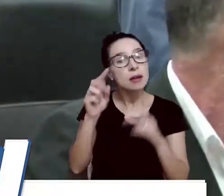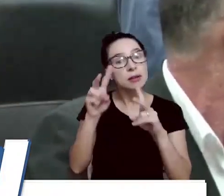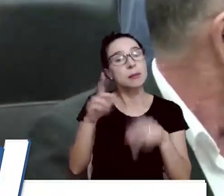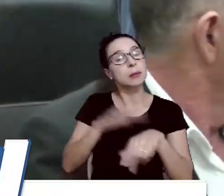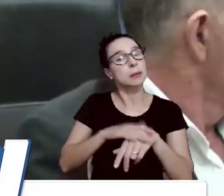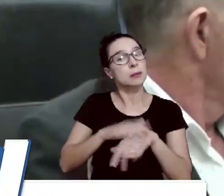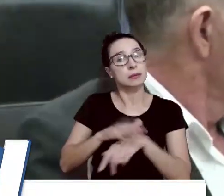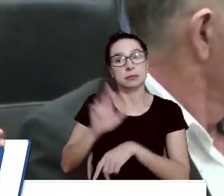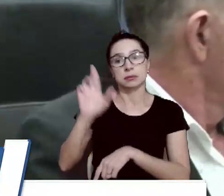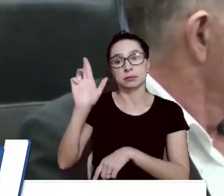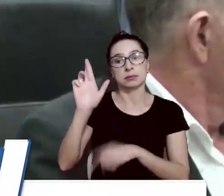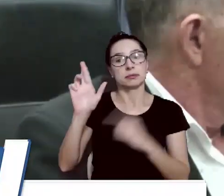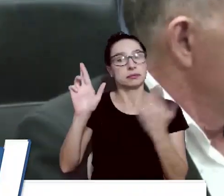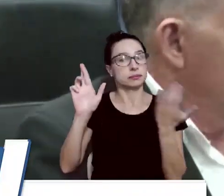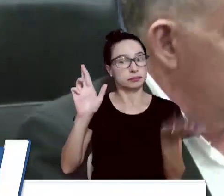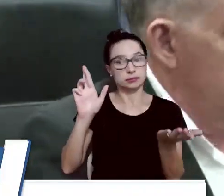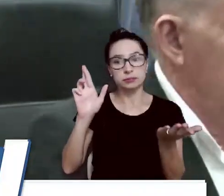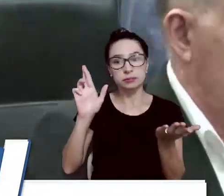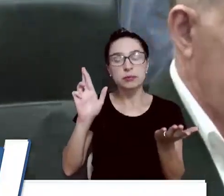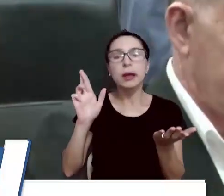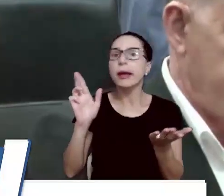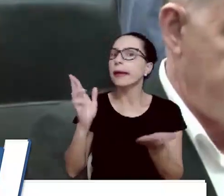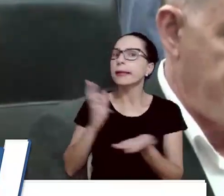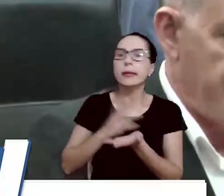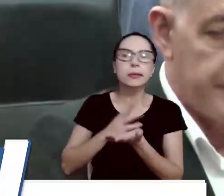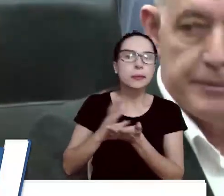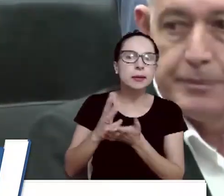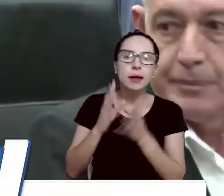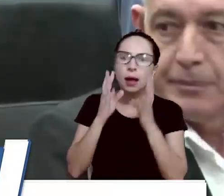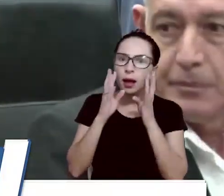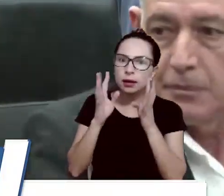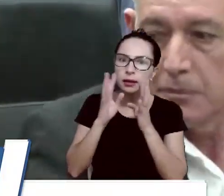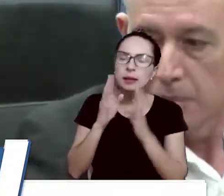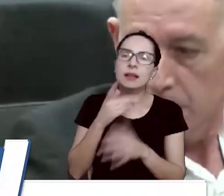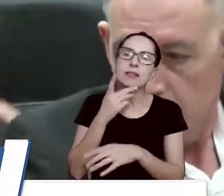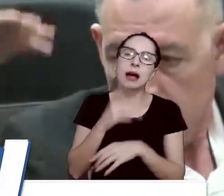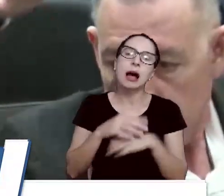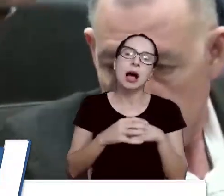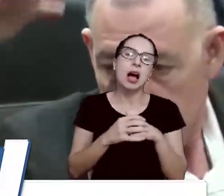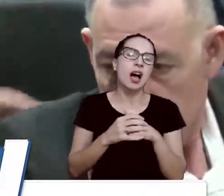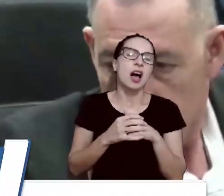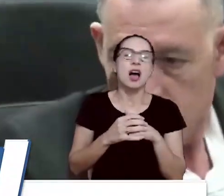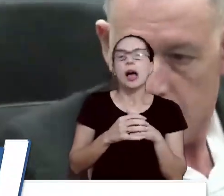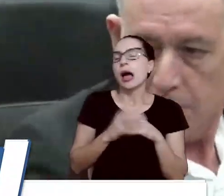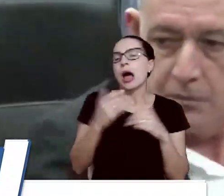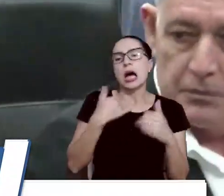prefeito. E desde o começo nós escutamos o seguinte: não ponho a mão nessa